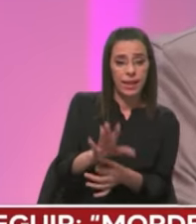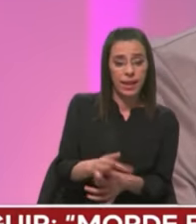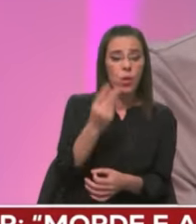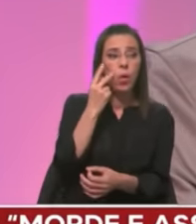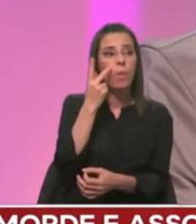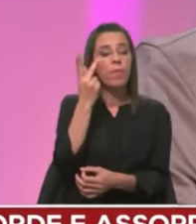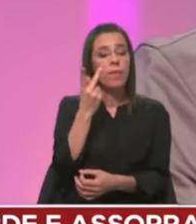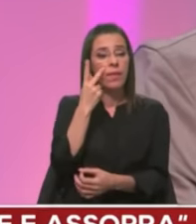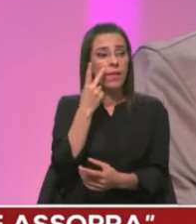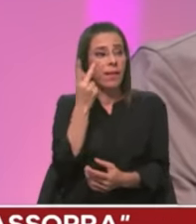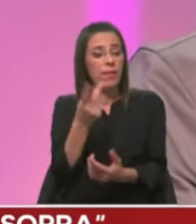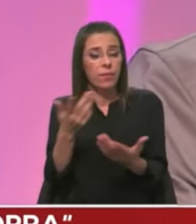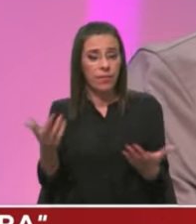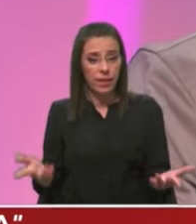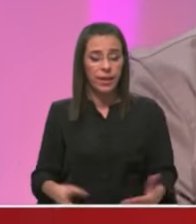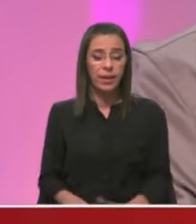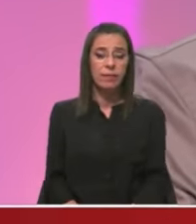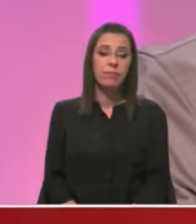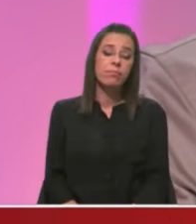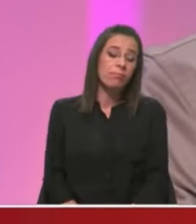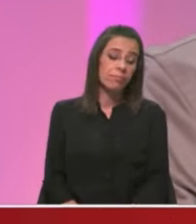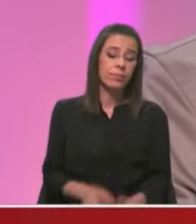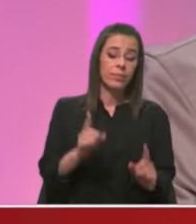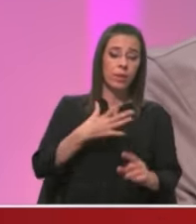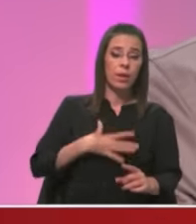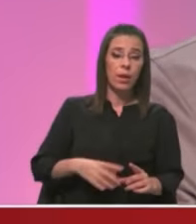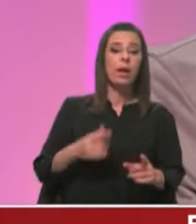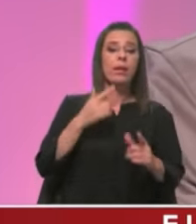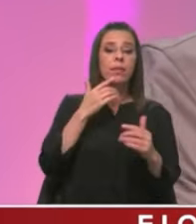viver a vida e e pronto é isso que eu tento fazer e levá-las a voar